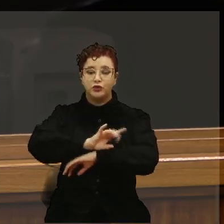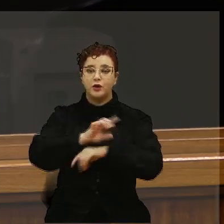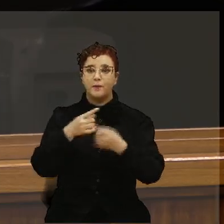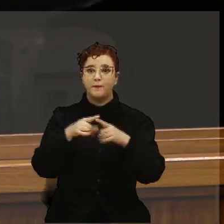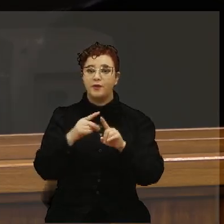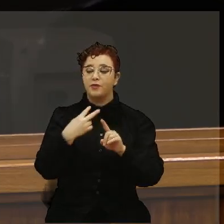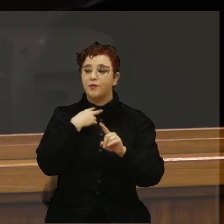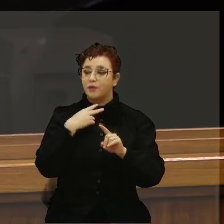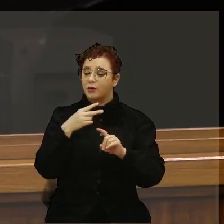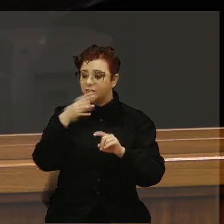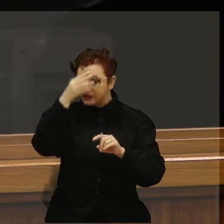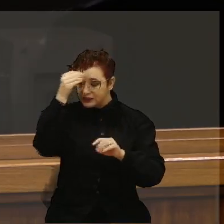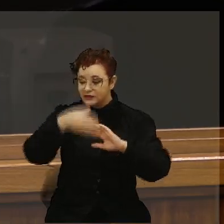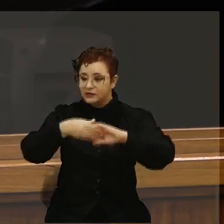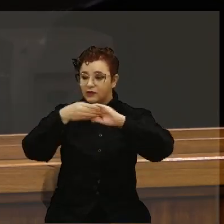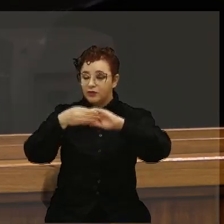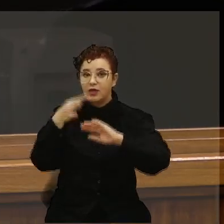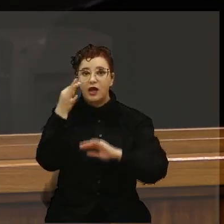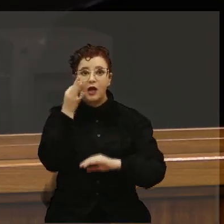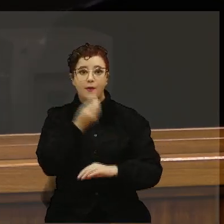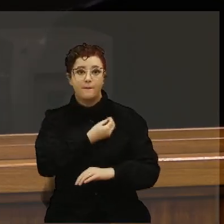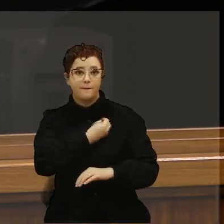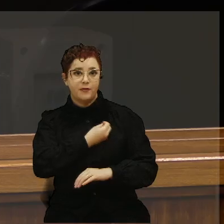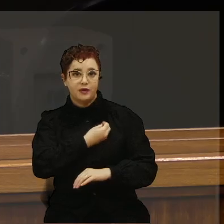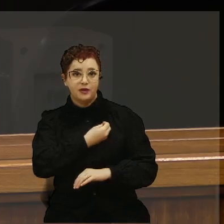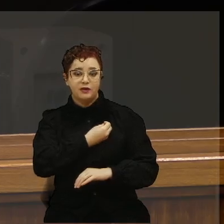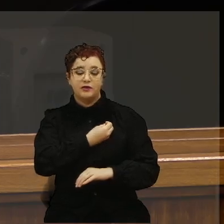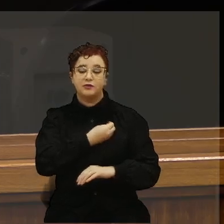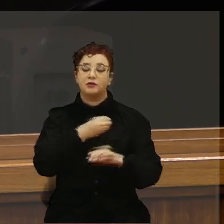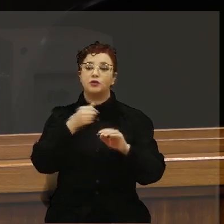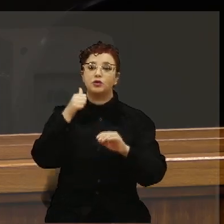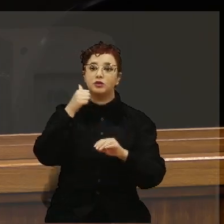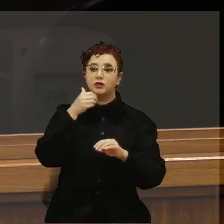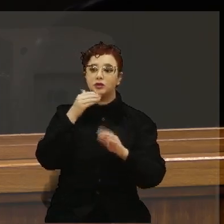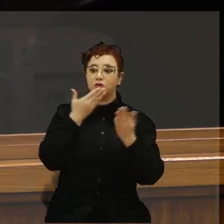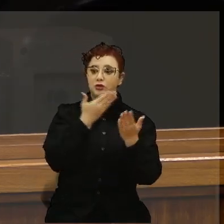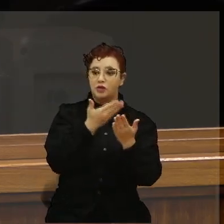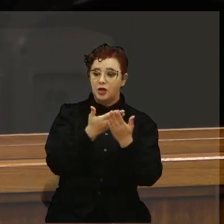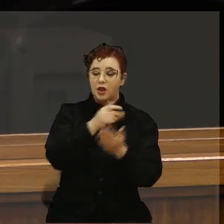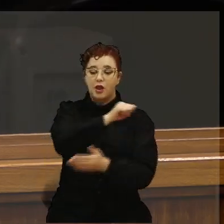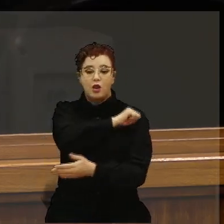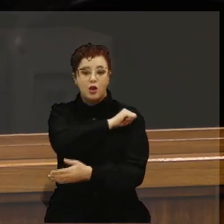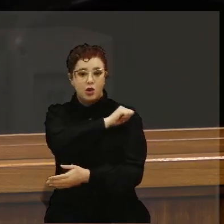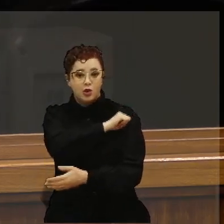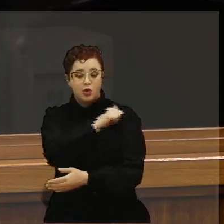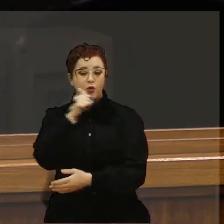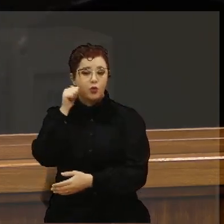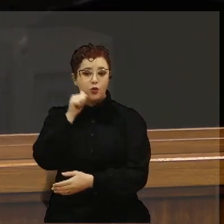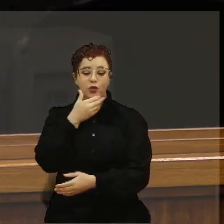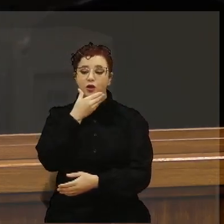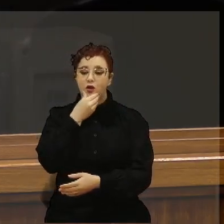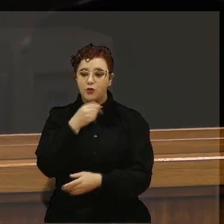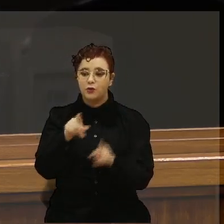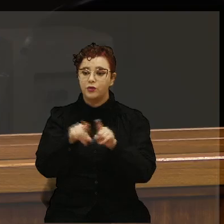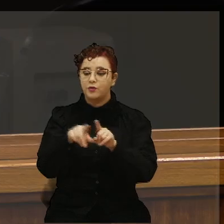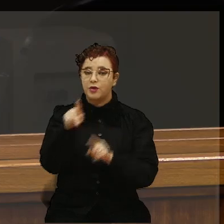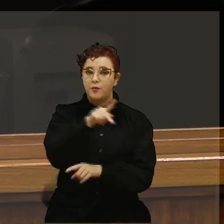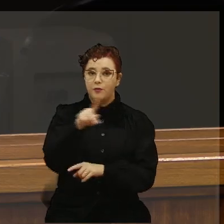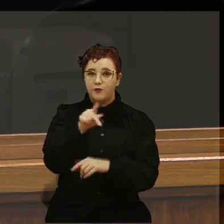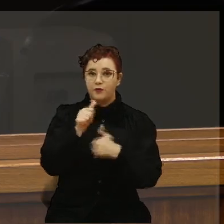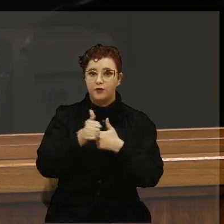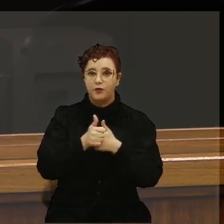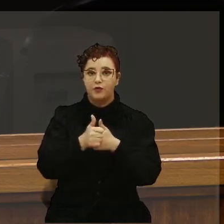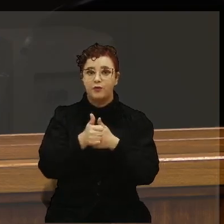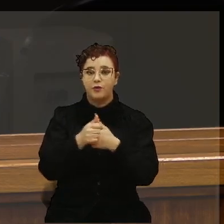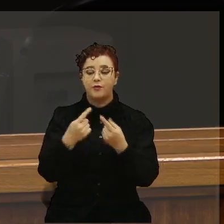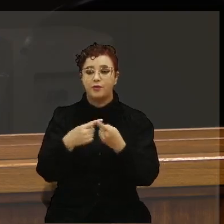de saudar a presença dos e das estudantes, professores, quem está acompanhando, porque,